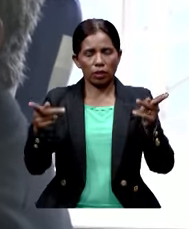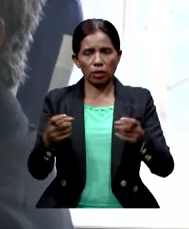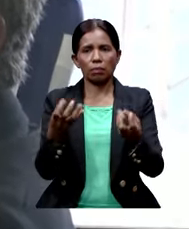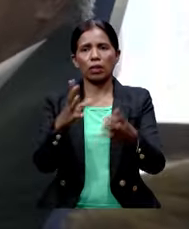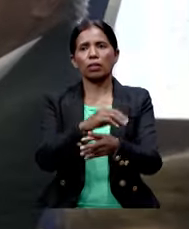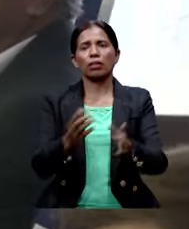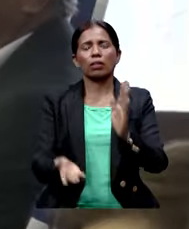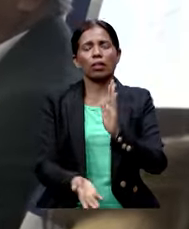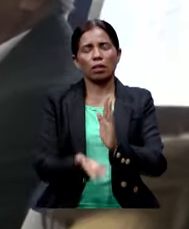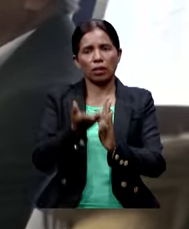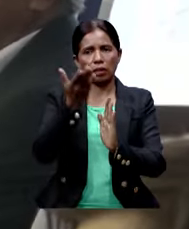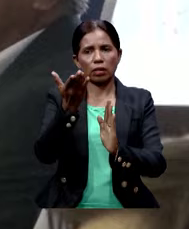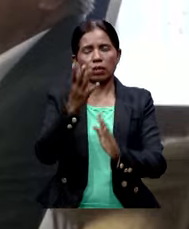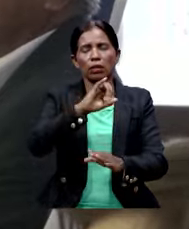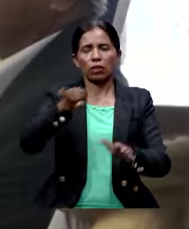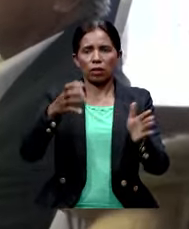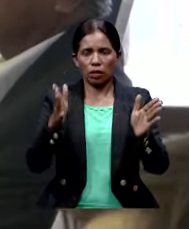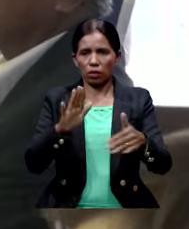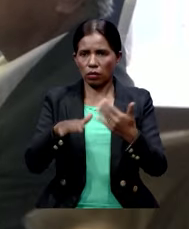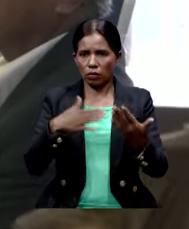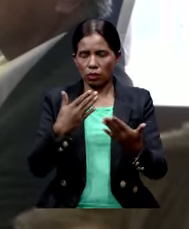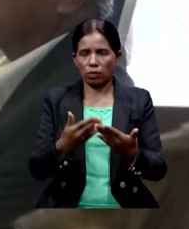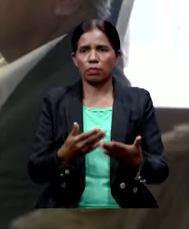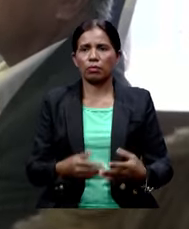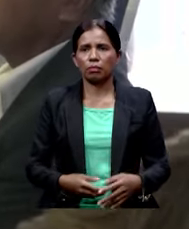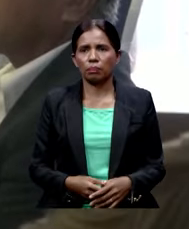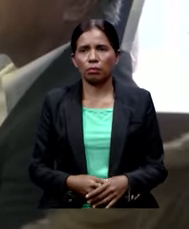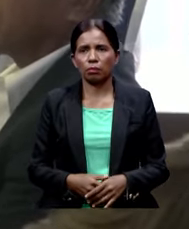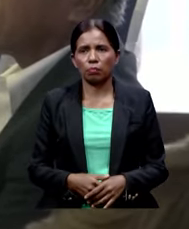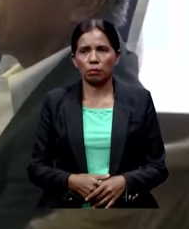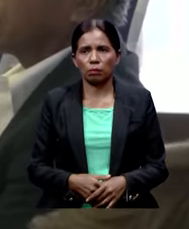conhecimento jornalista siranian. Santina de Jesus, Marito da Costa, GMN.